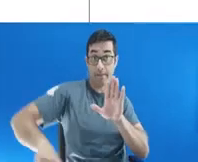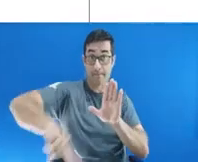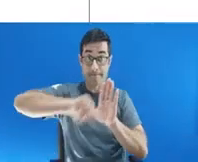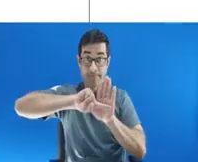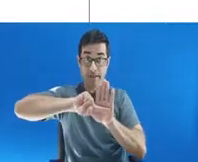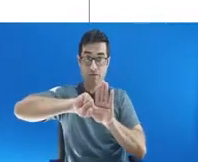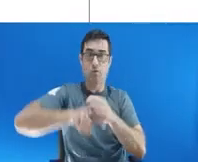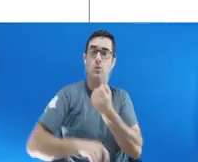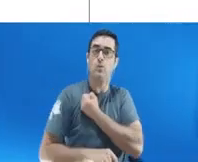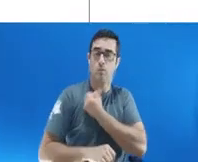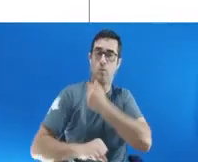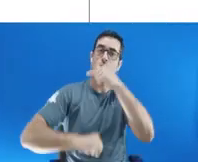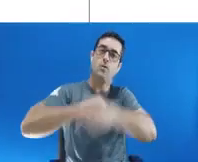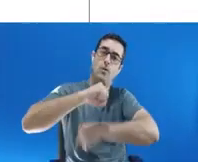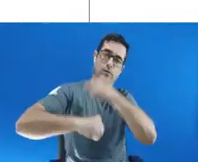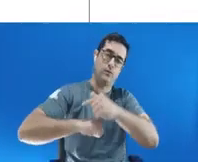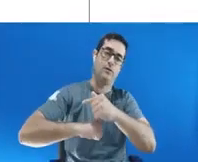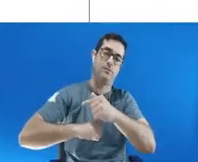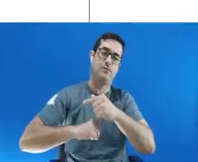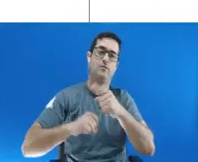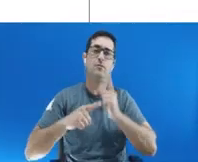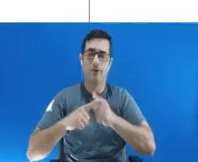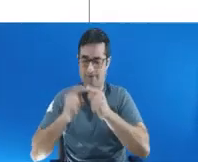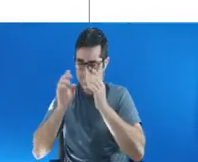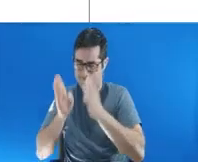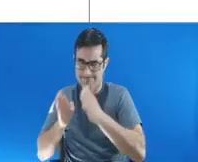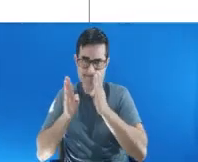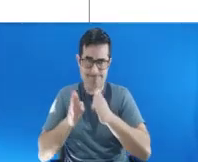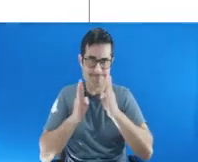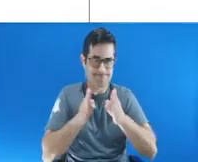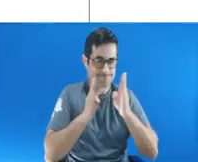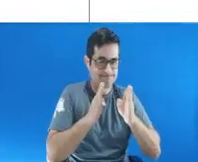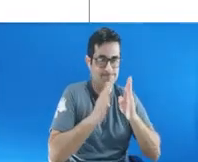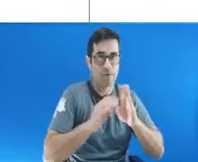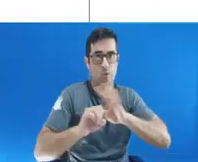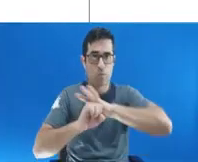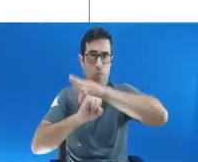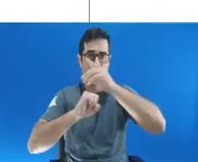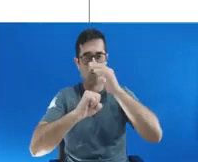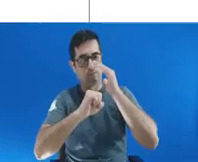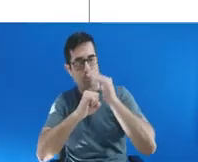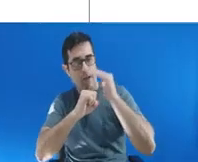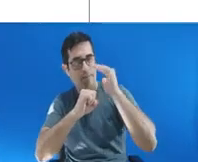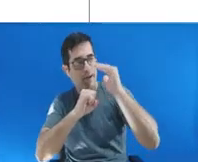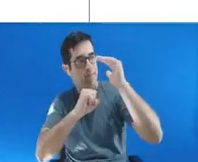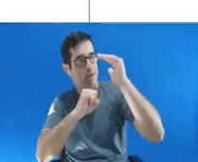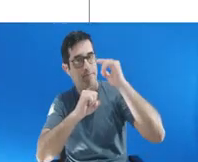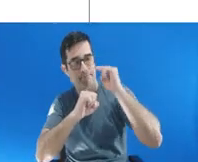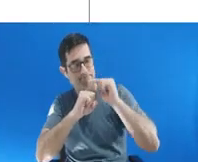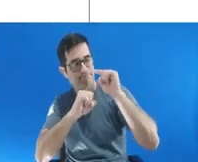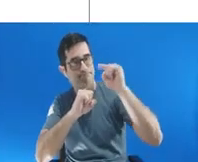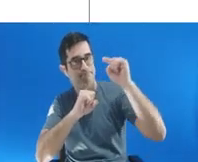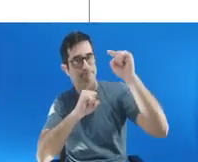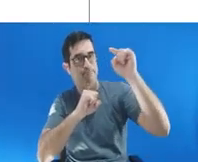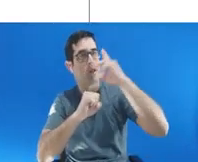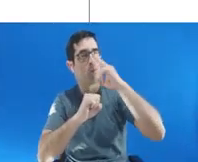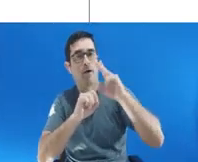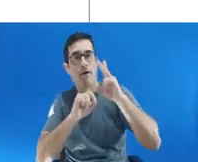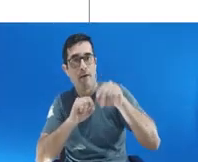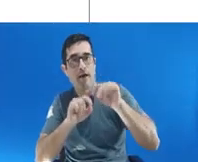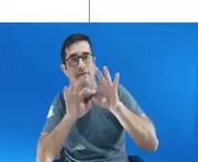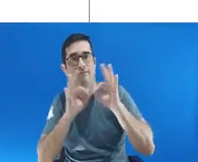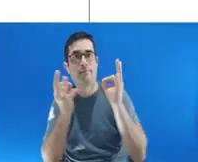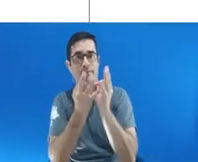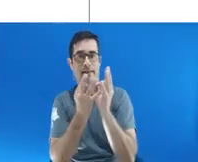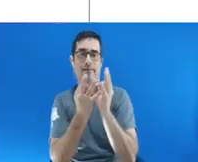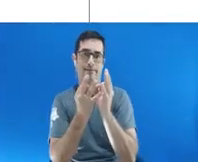poder ordenar os elementos que estão em uma mesma família. Por quê? Porque eu estou aumentando a